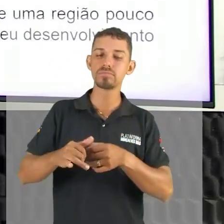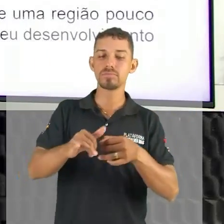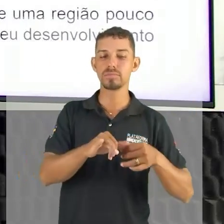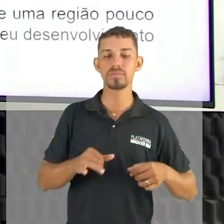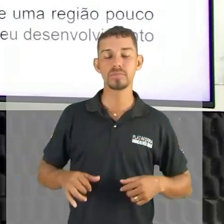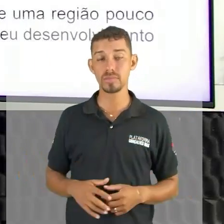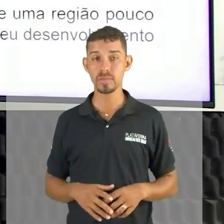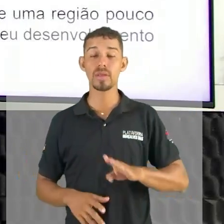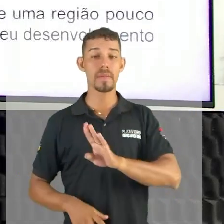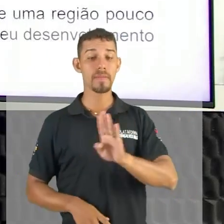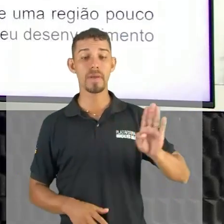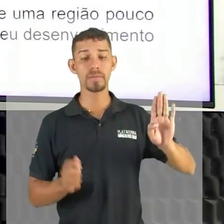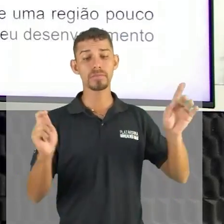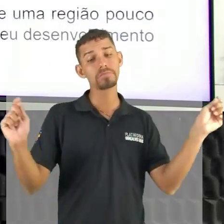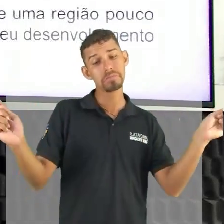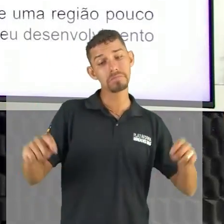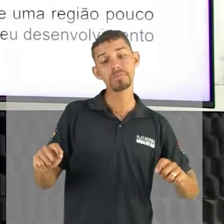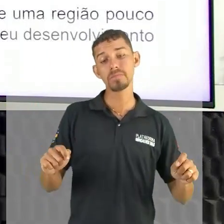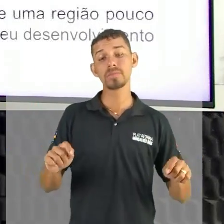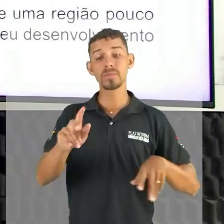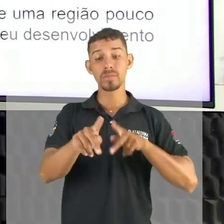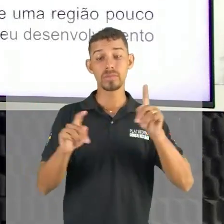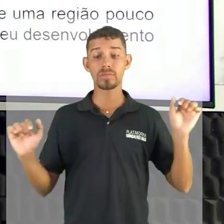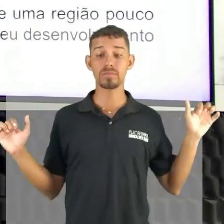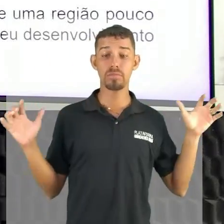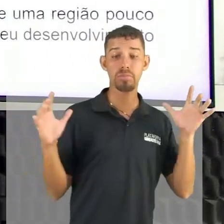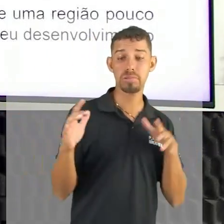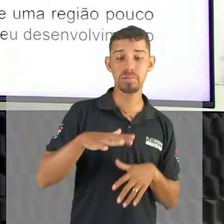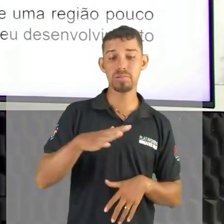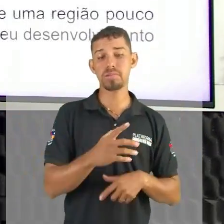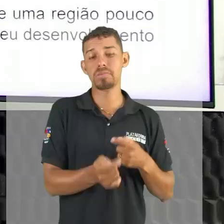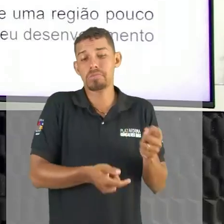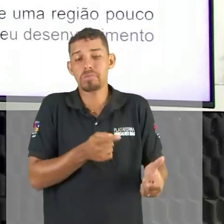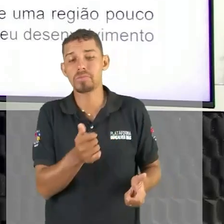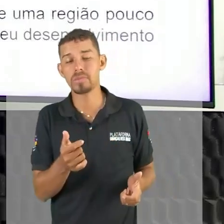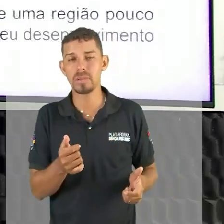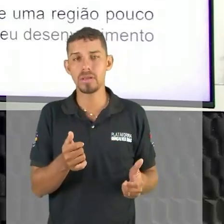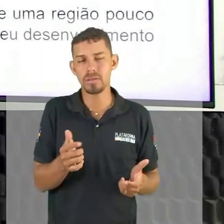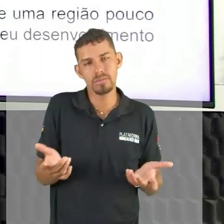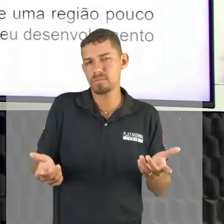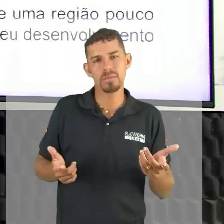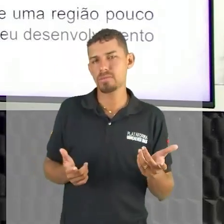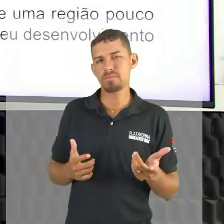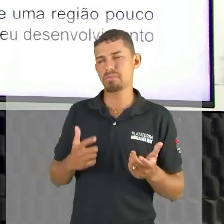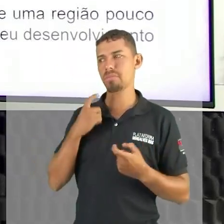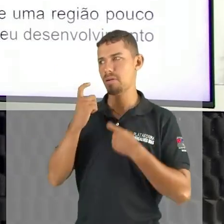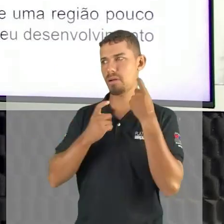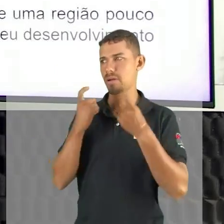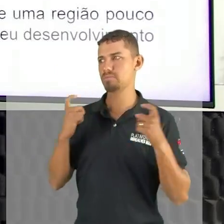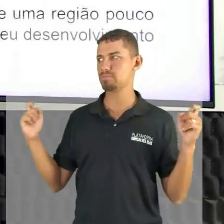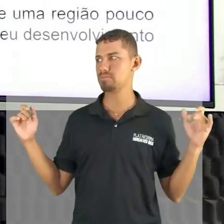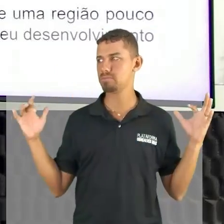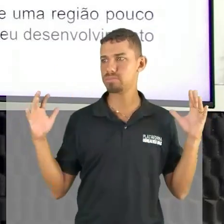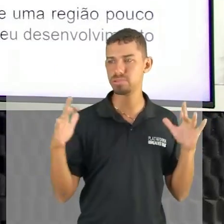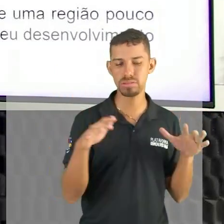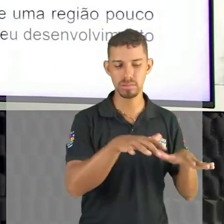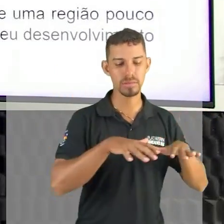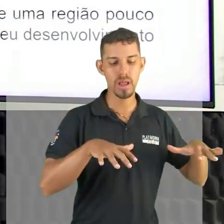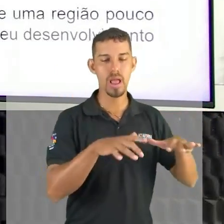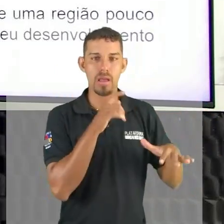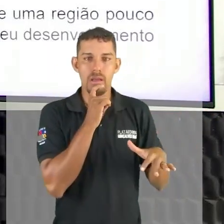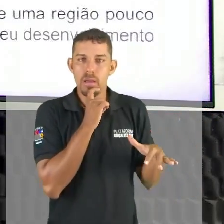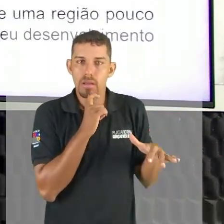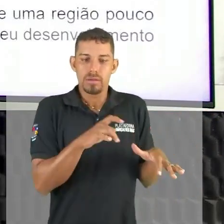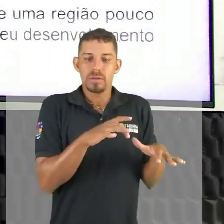Oriente Médio. B, possibilitar o povoamento de uma região pouco habitada. É claro que ninguém está preocupado em povoar o Polo